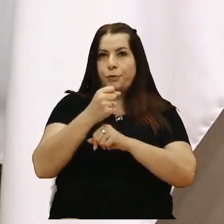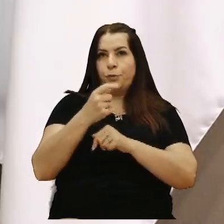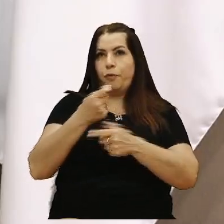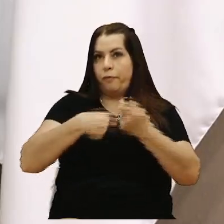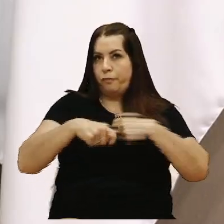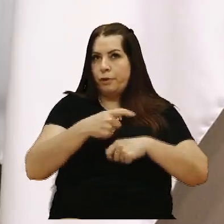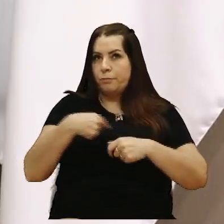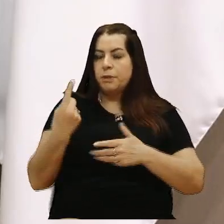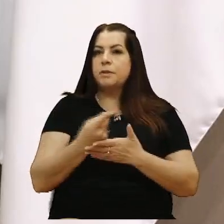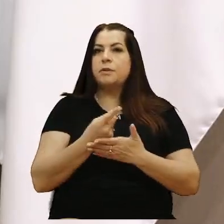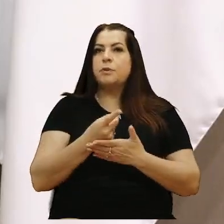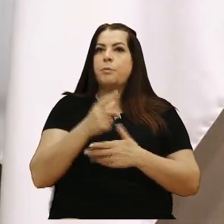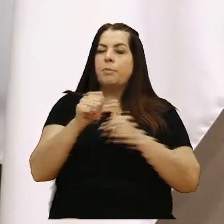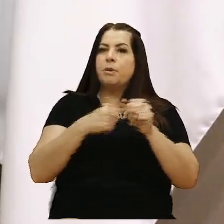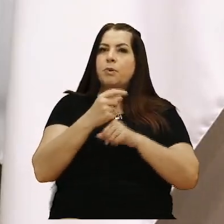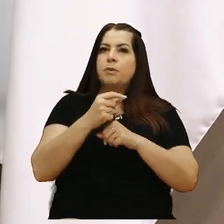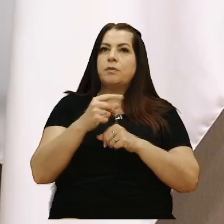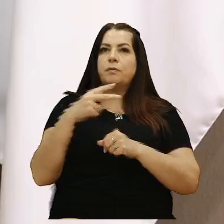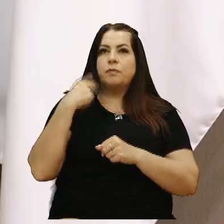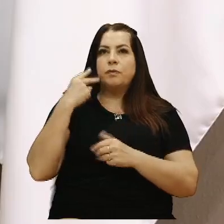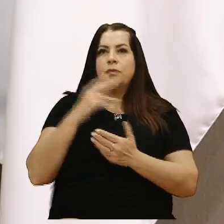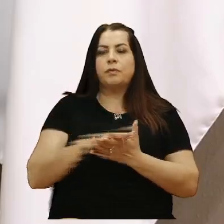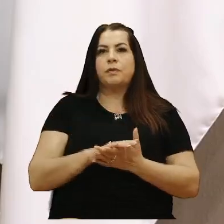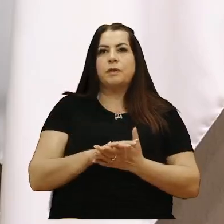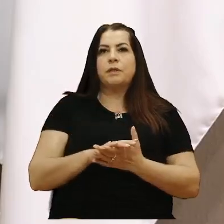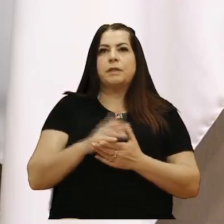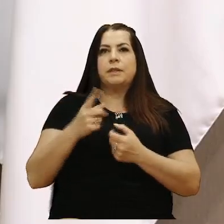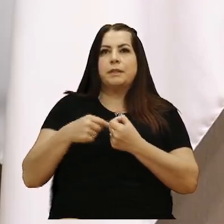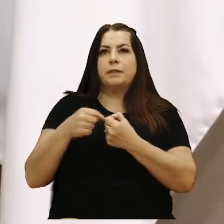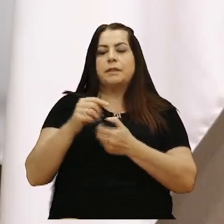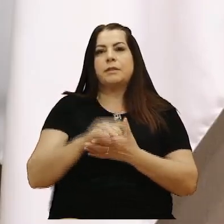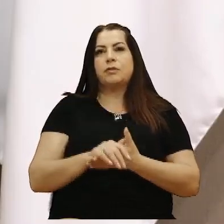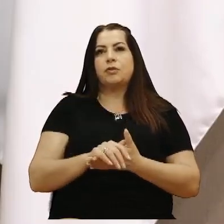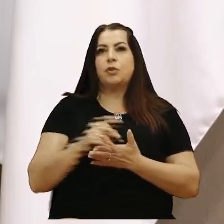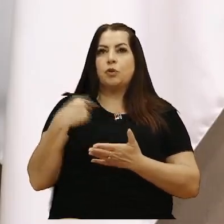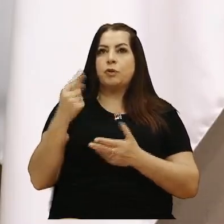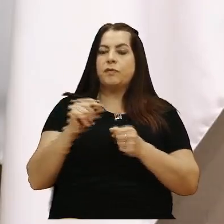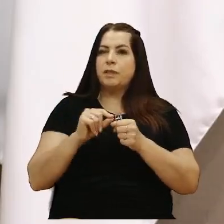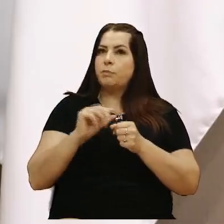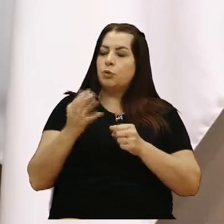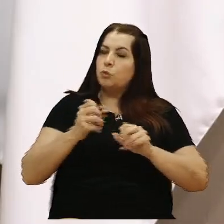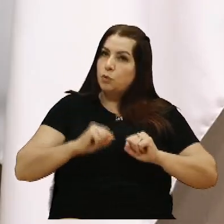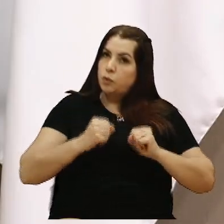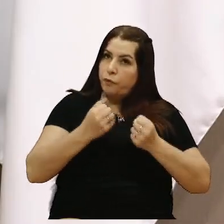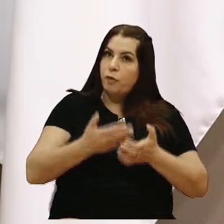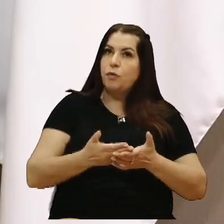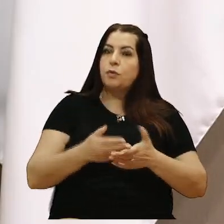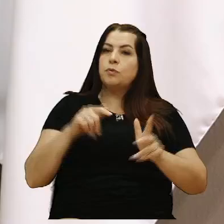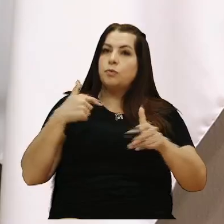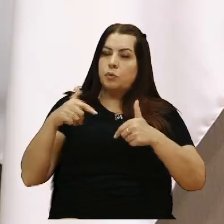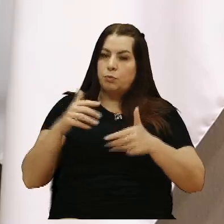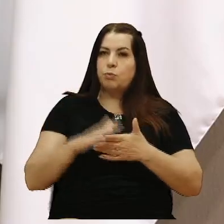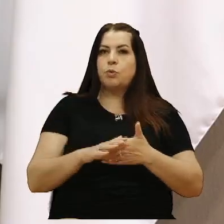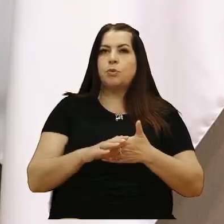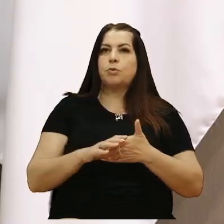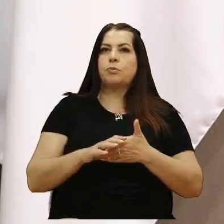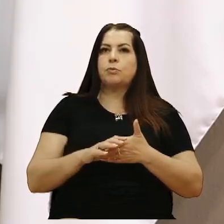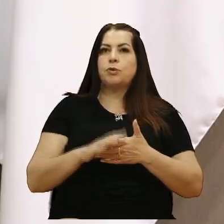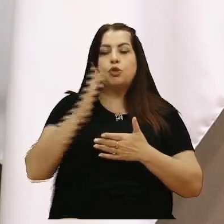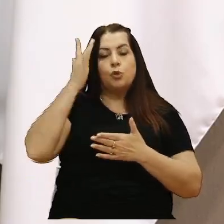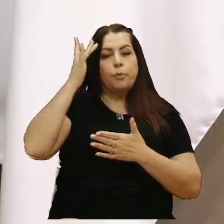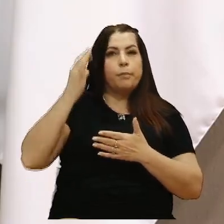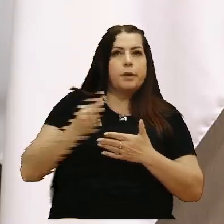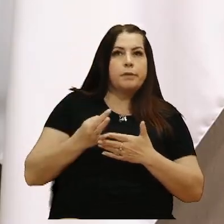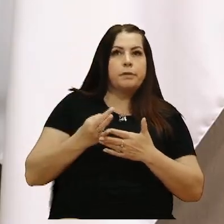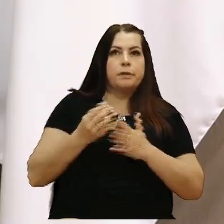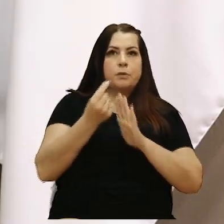primeiro ano que nós somos vereadores na nossa cidade, e nós fizemos todo um esforço e um trabalho de compreender